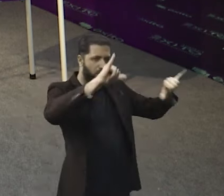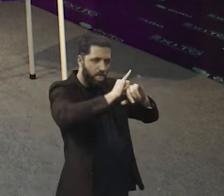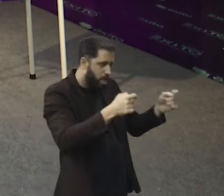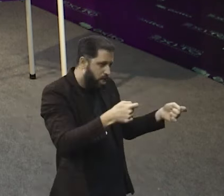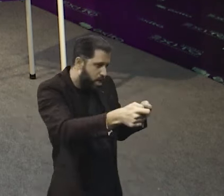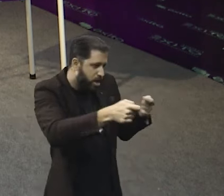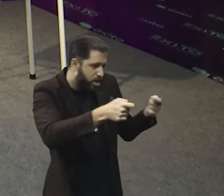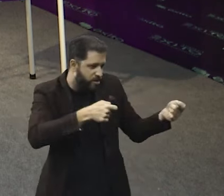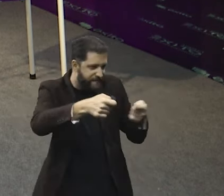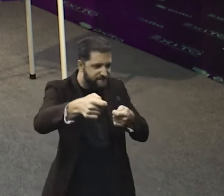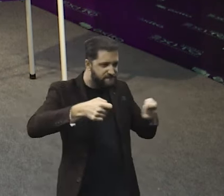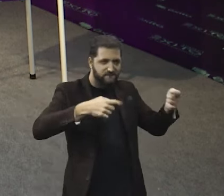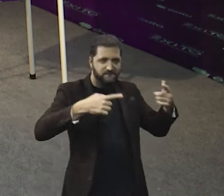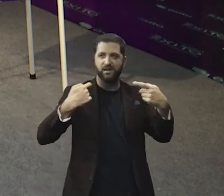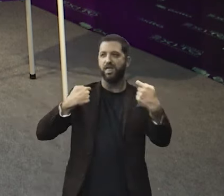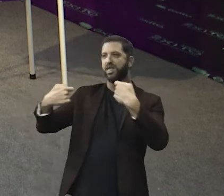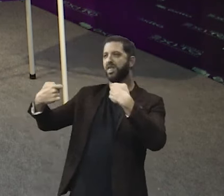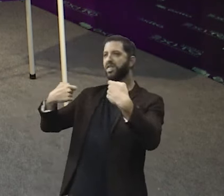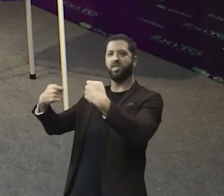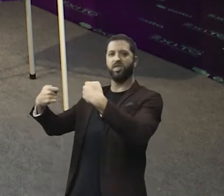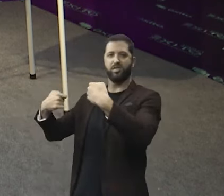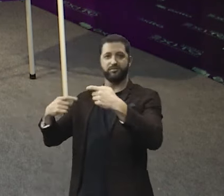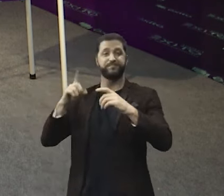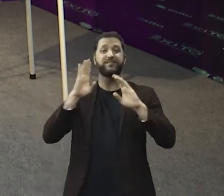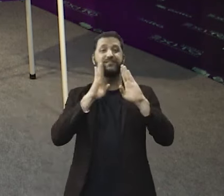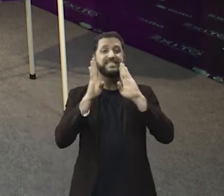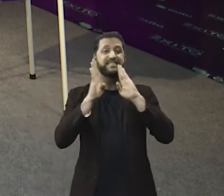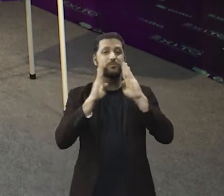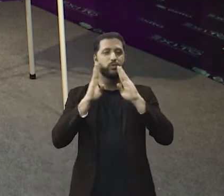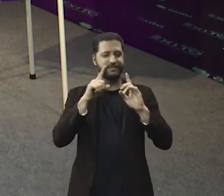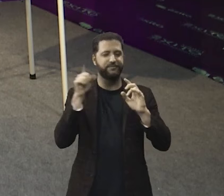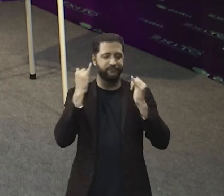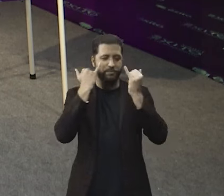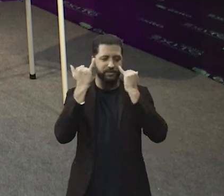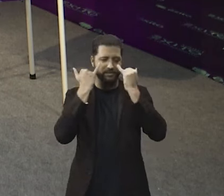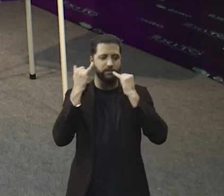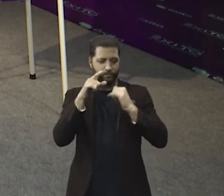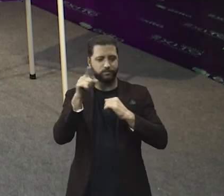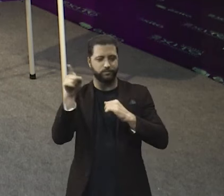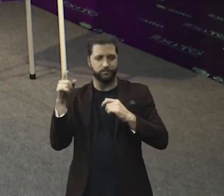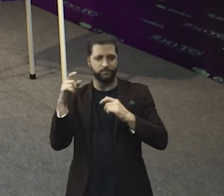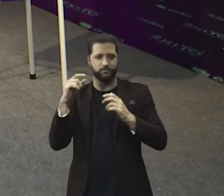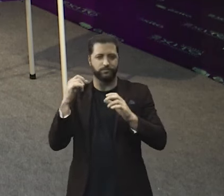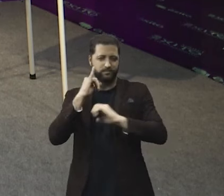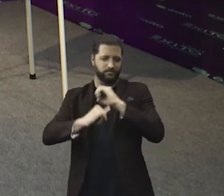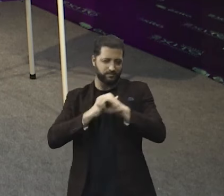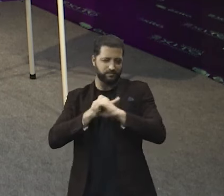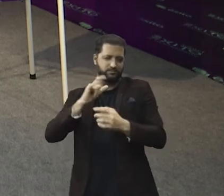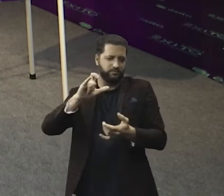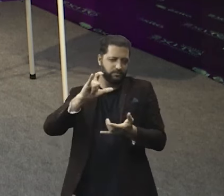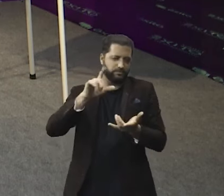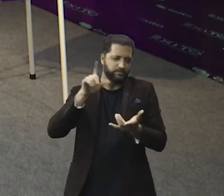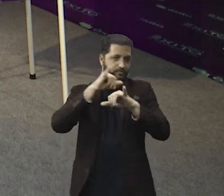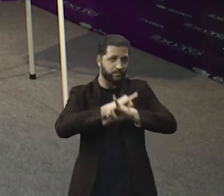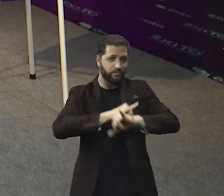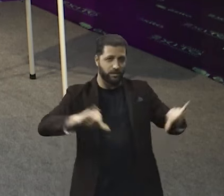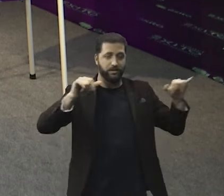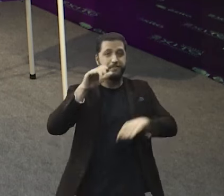exemplo no Facebook existem dados e e existe quando você tá na internet no Instagram aquilo que você mais